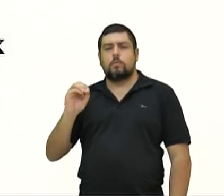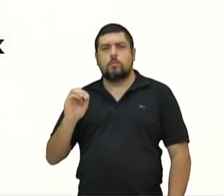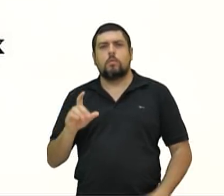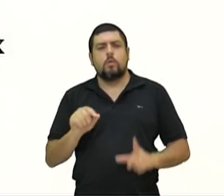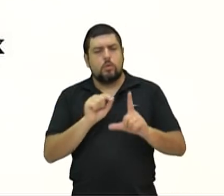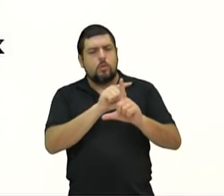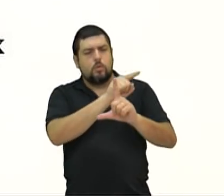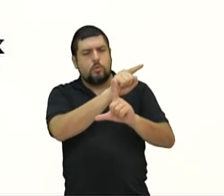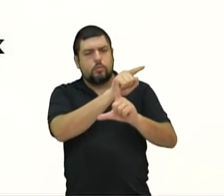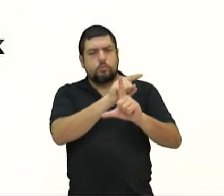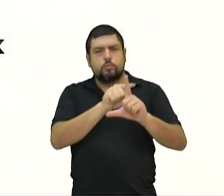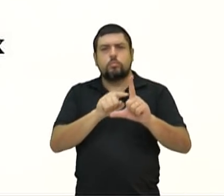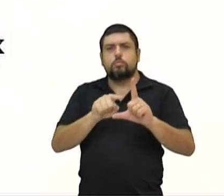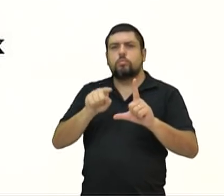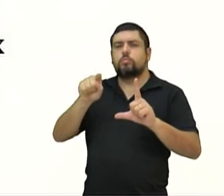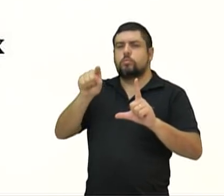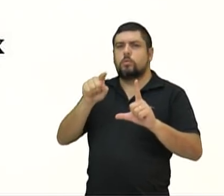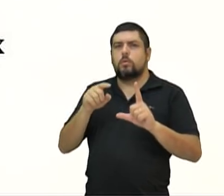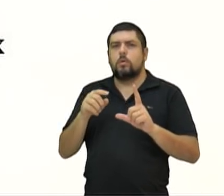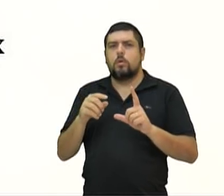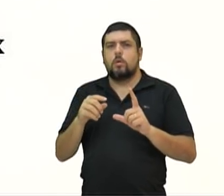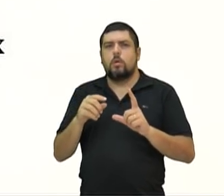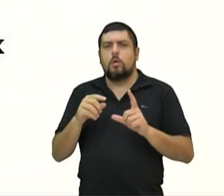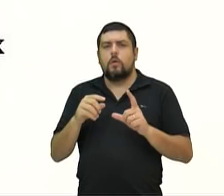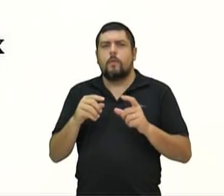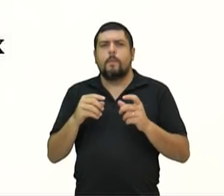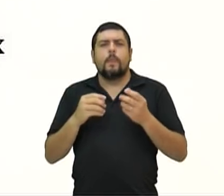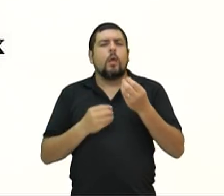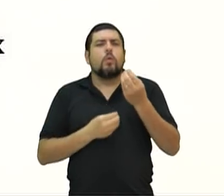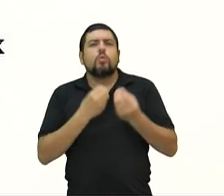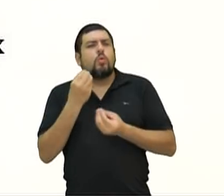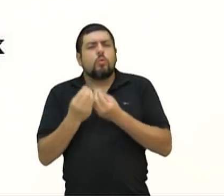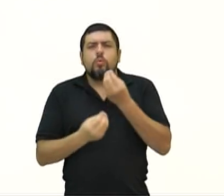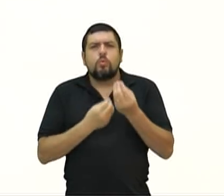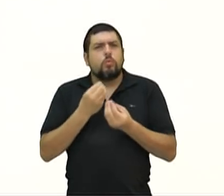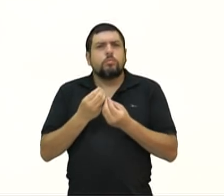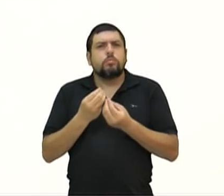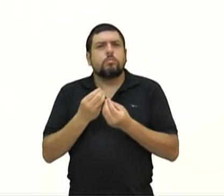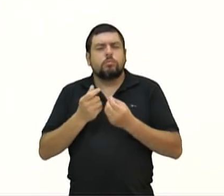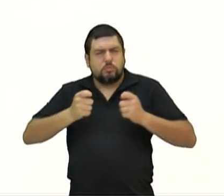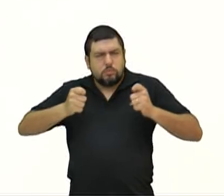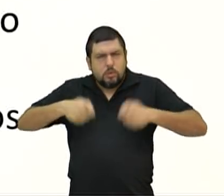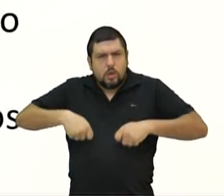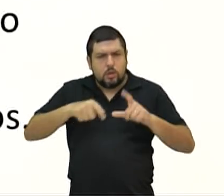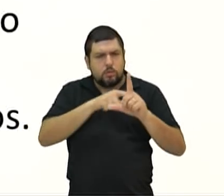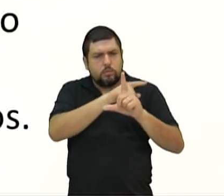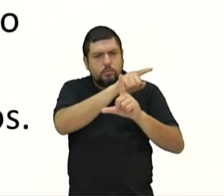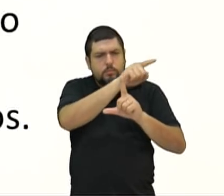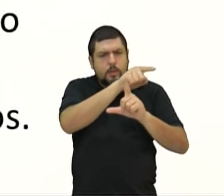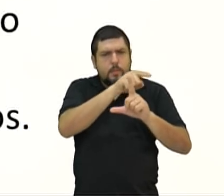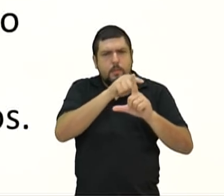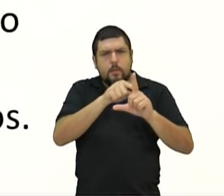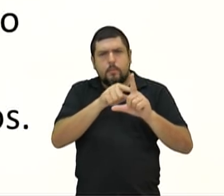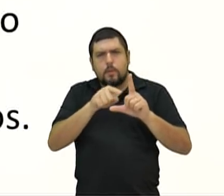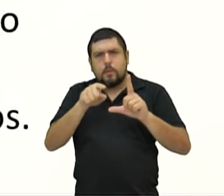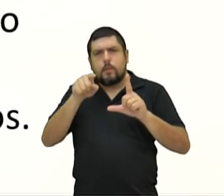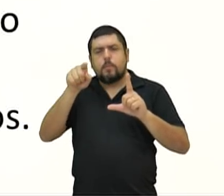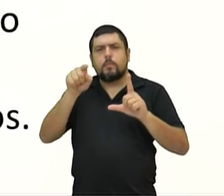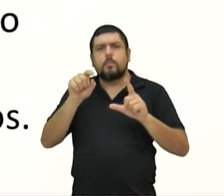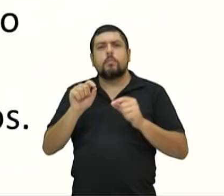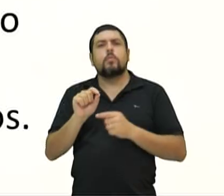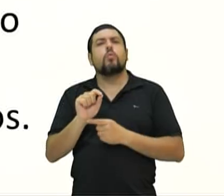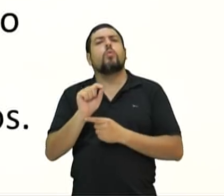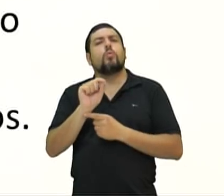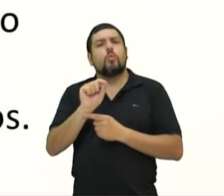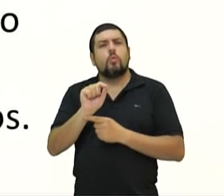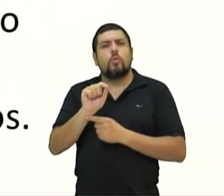me garante que eu posso traçar essa reta, que eu posso unir esses pontos? O que me garante é o